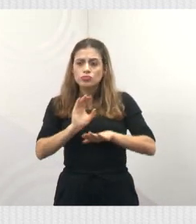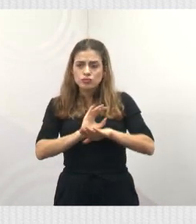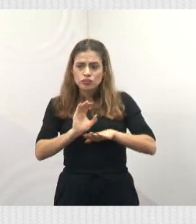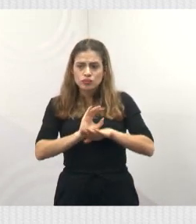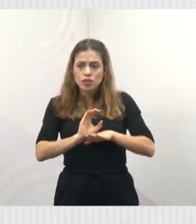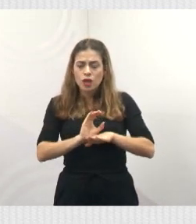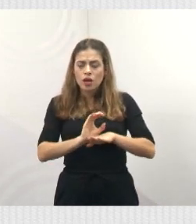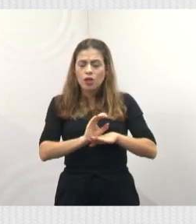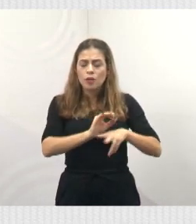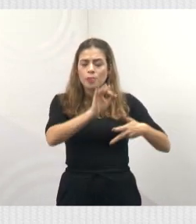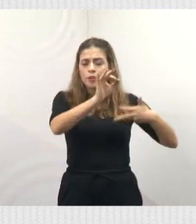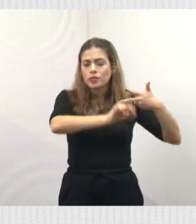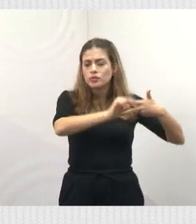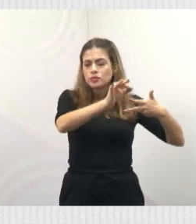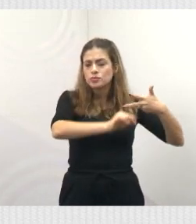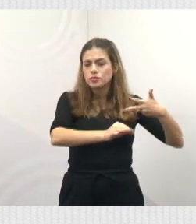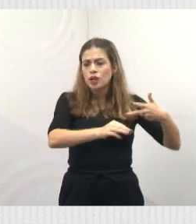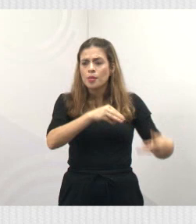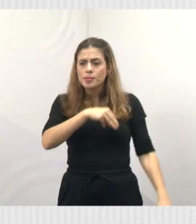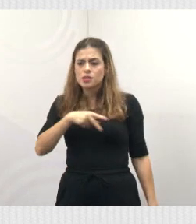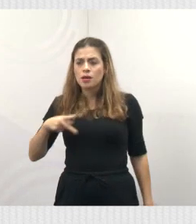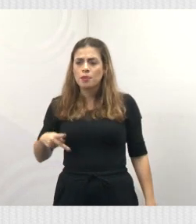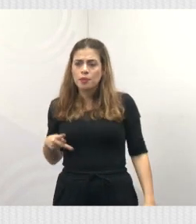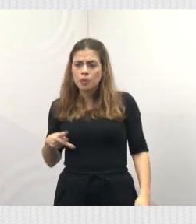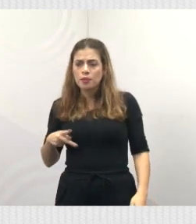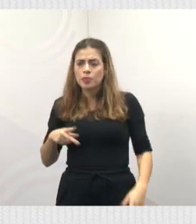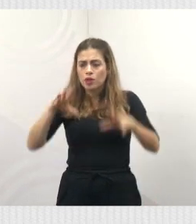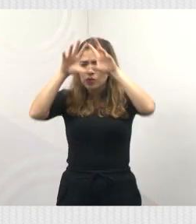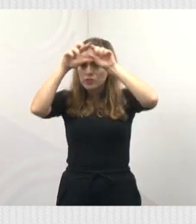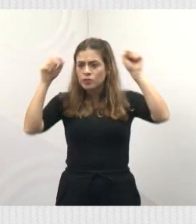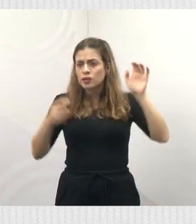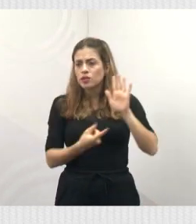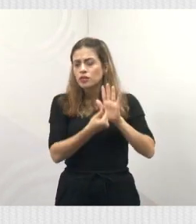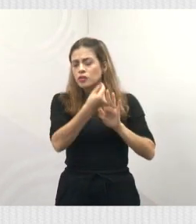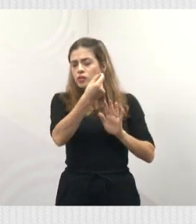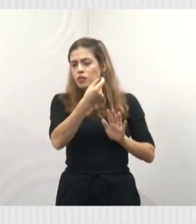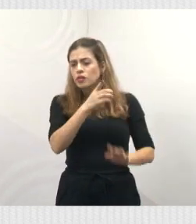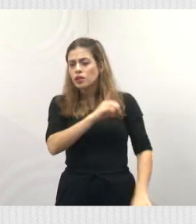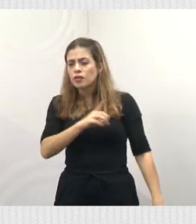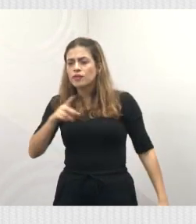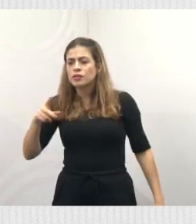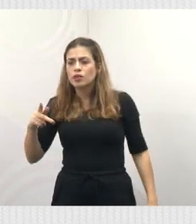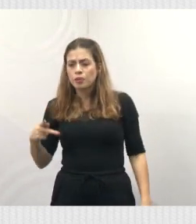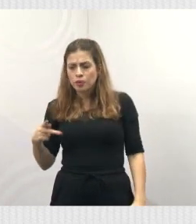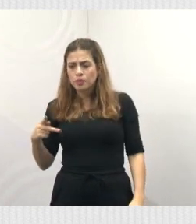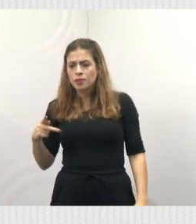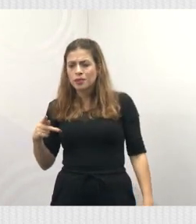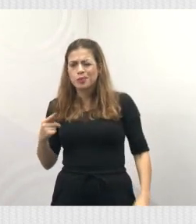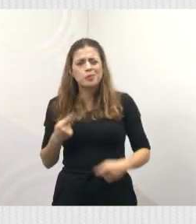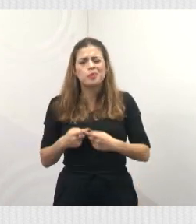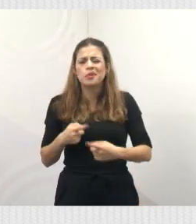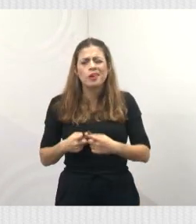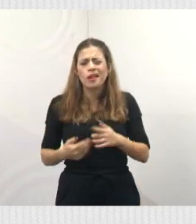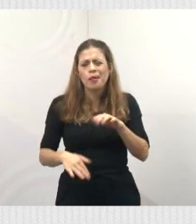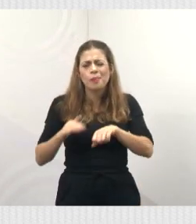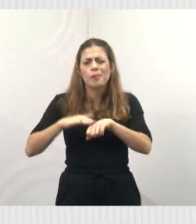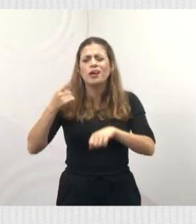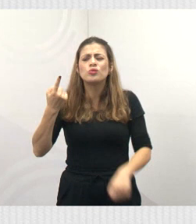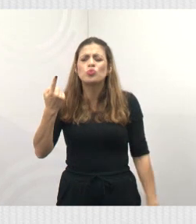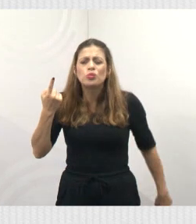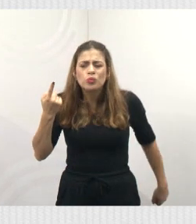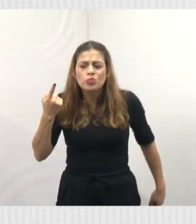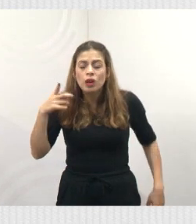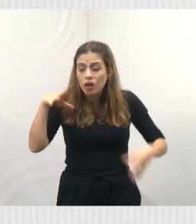É o Poder Judiciário, é o Ministério Público, é o Tribunal de Contas, é a Defensoria Pública. Por que inventar mais um? Porque o Tribunal de